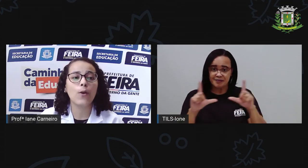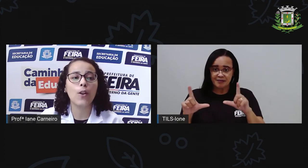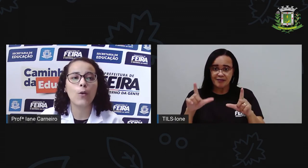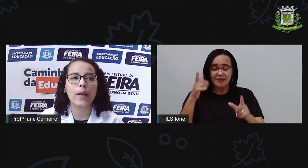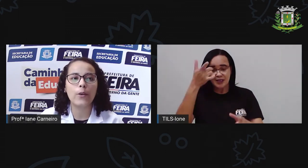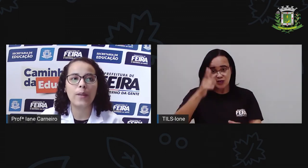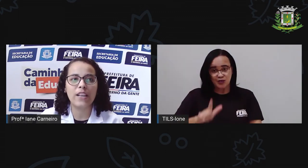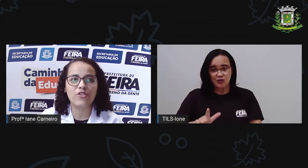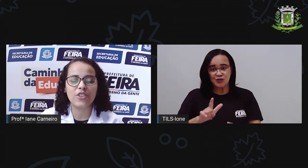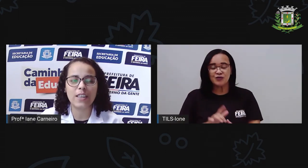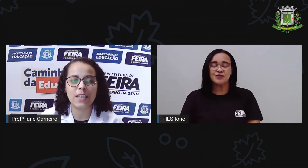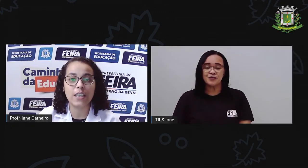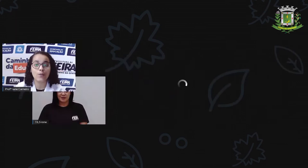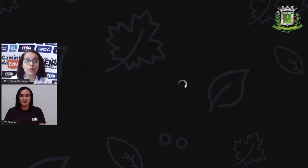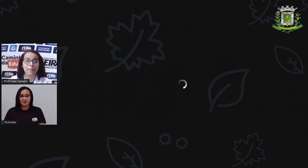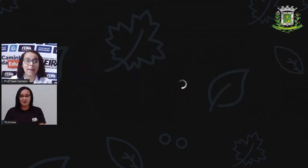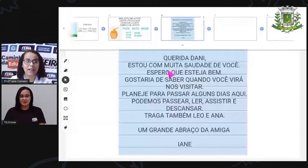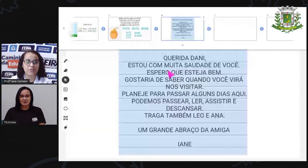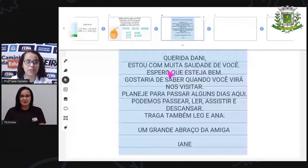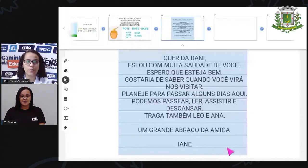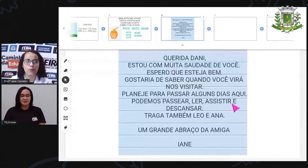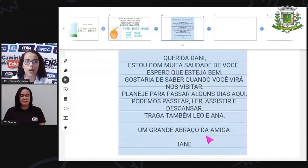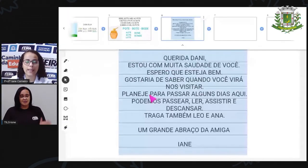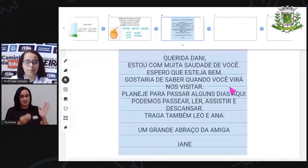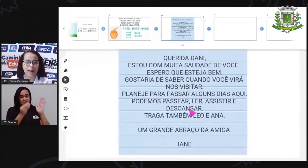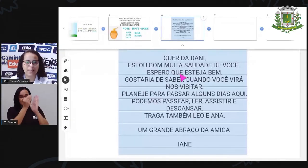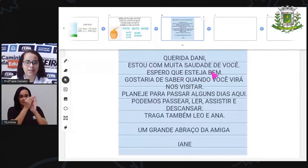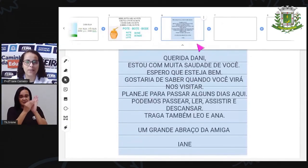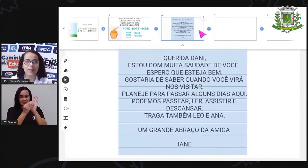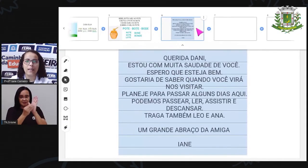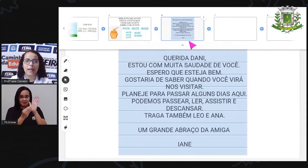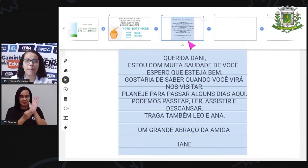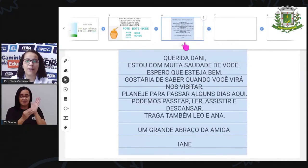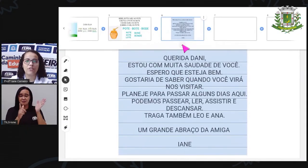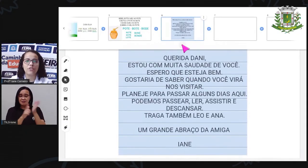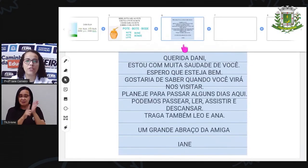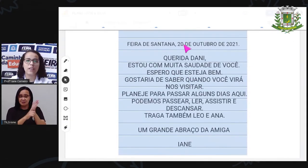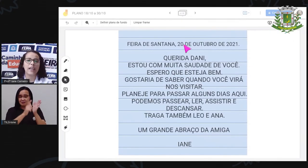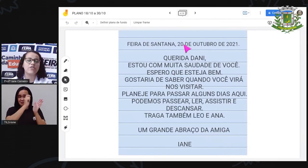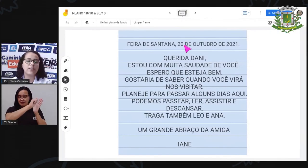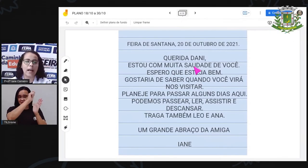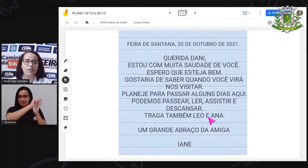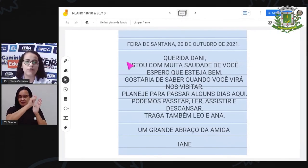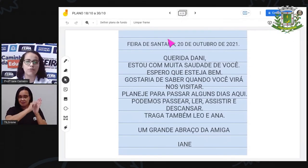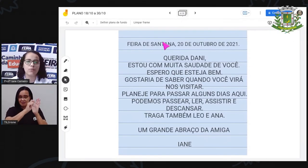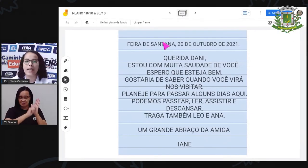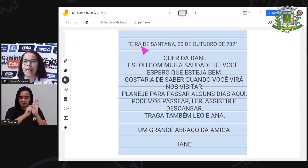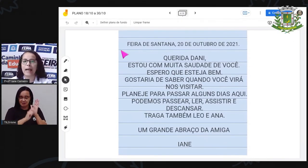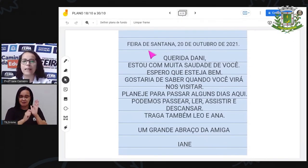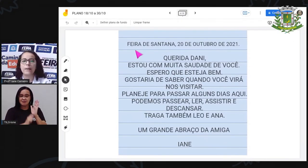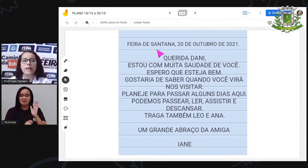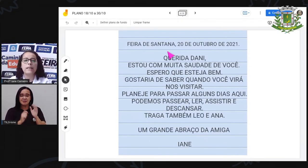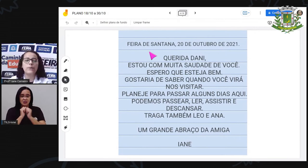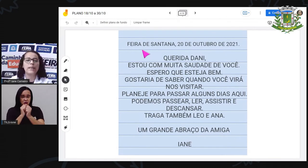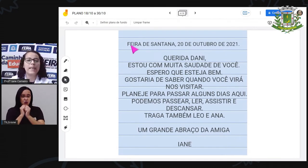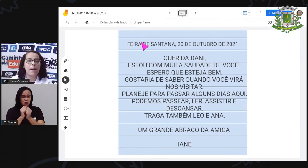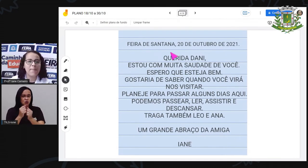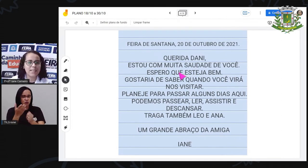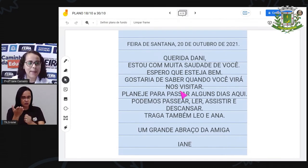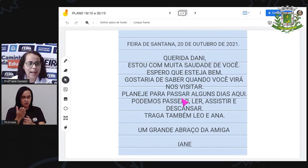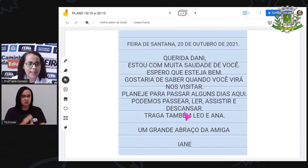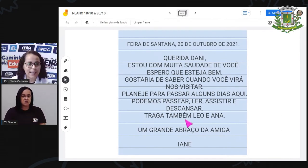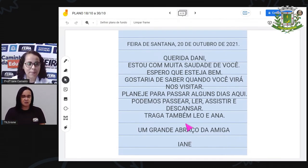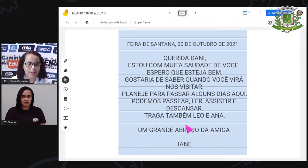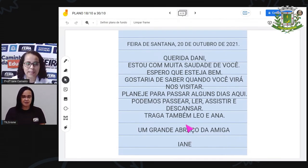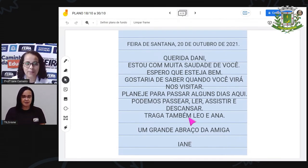A Pró colocou aqui o bilhete de Dani em outra página, em outro espaço, né? Para a gente editar juntos a carta. Então, aqui, a